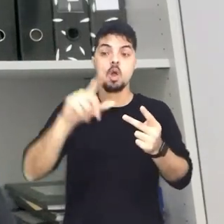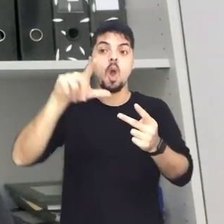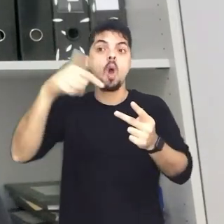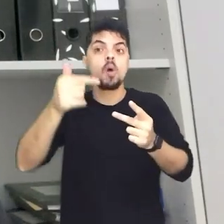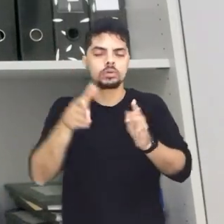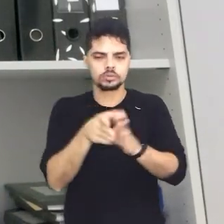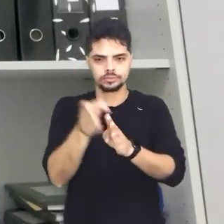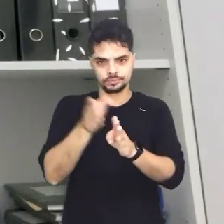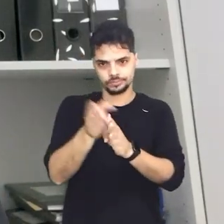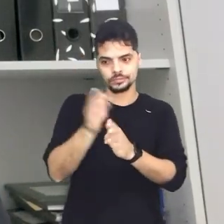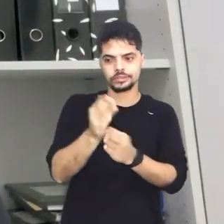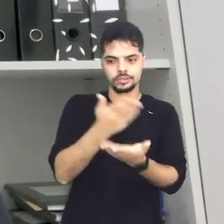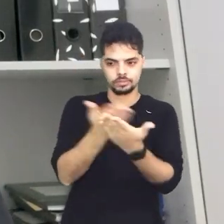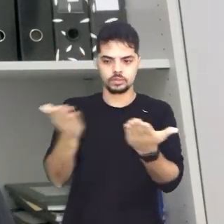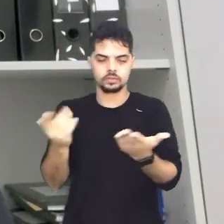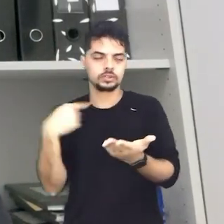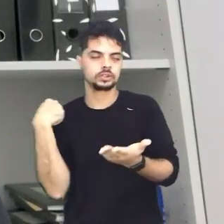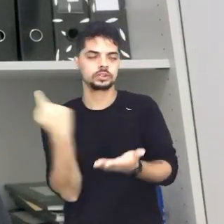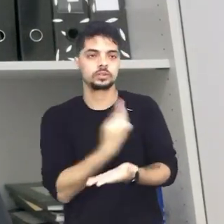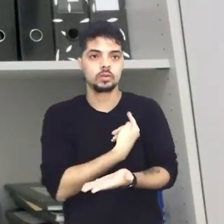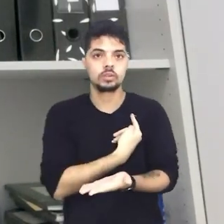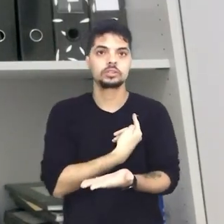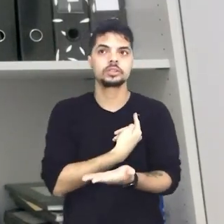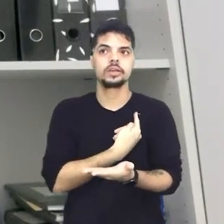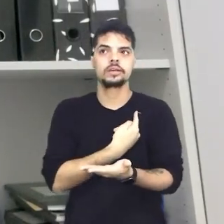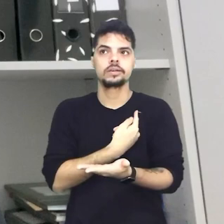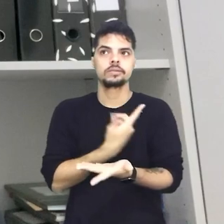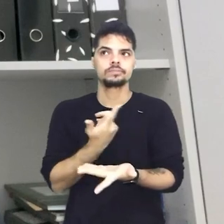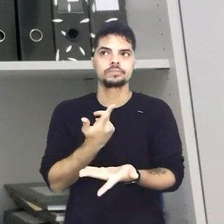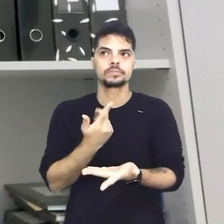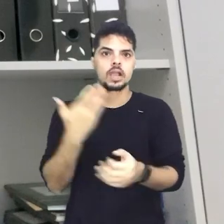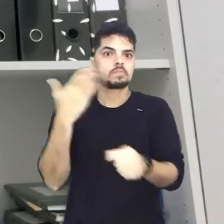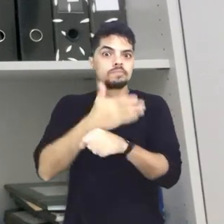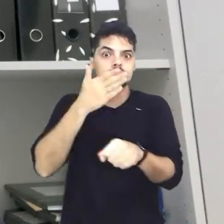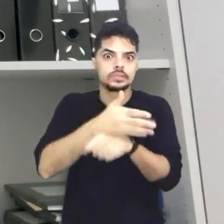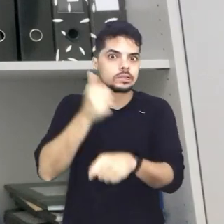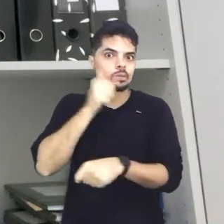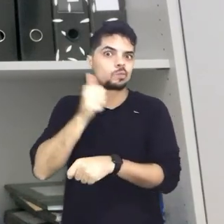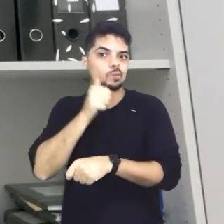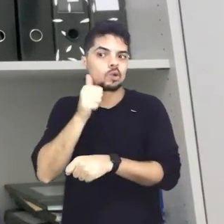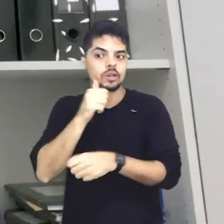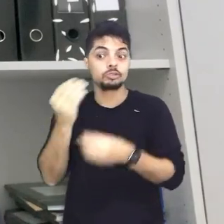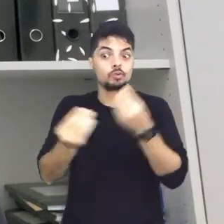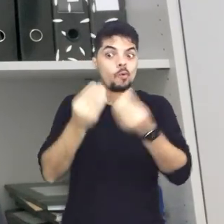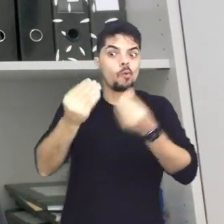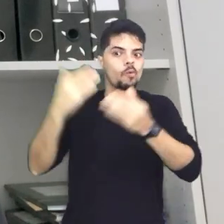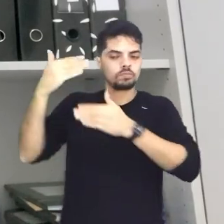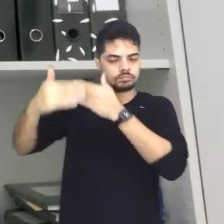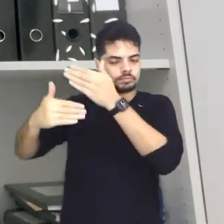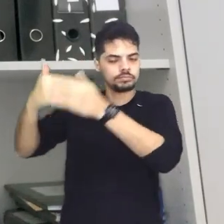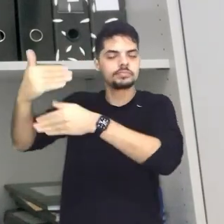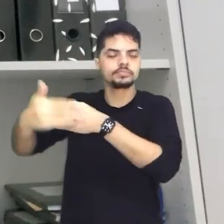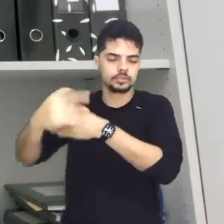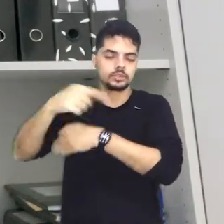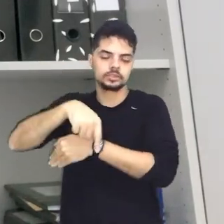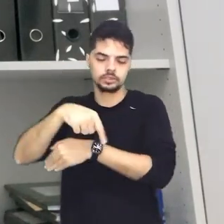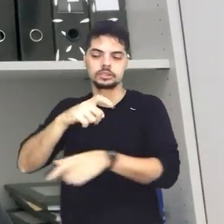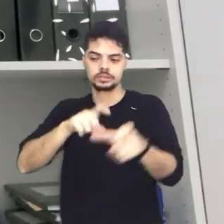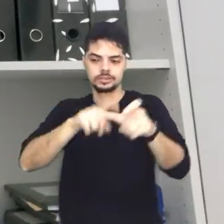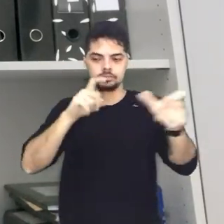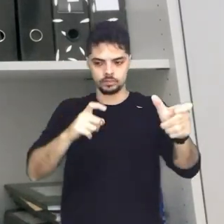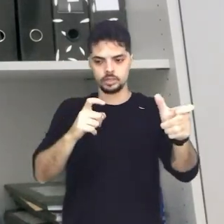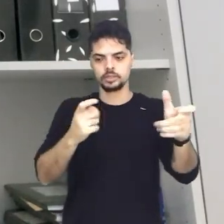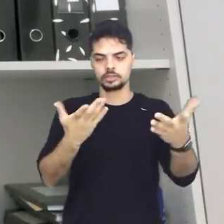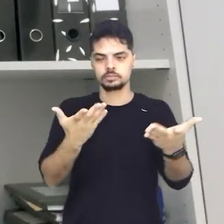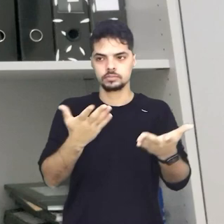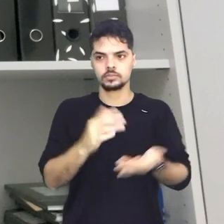sugestão é que a gente trabalhe a participação das mulheres nesse processo, porque a participação das mulheres e a participação das populações